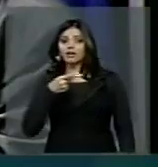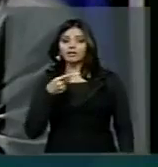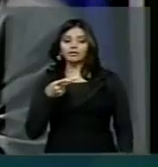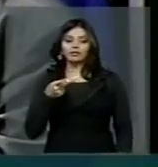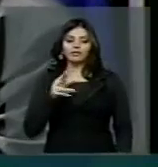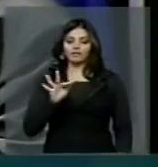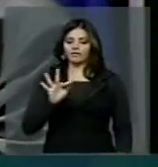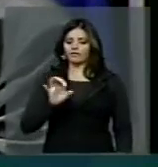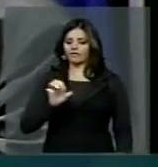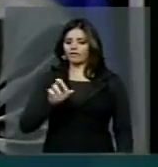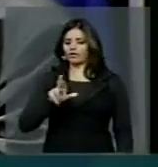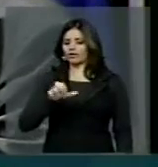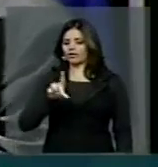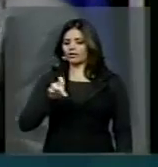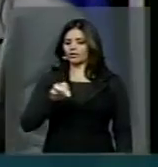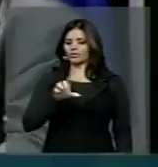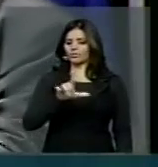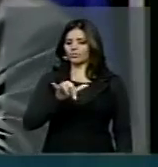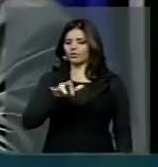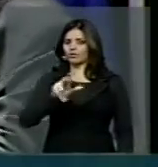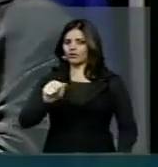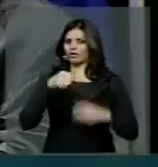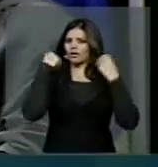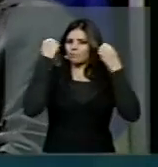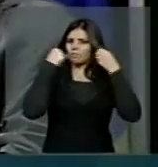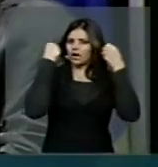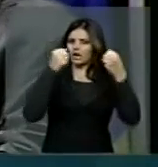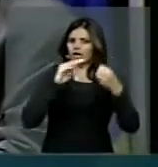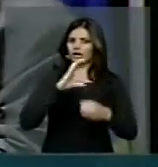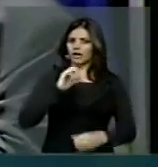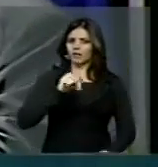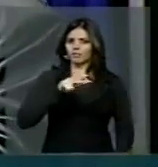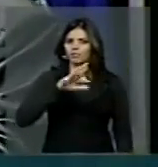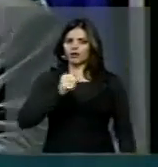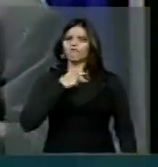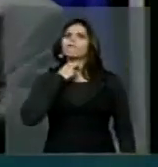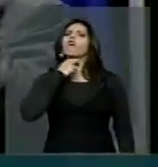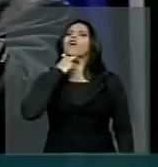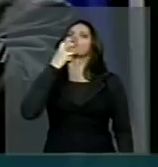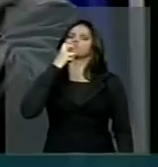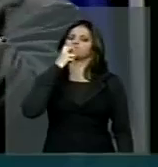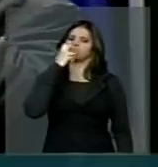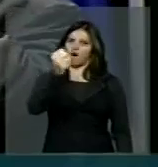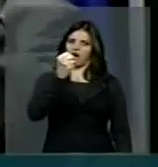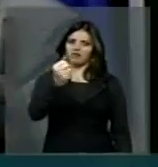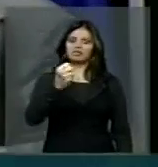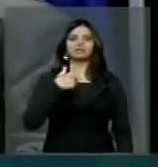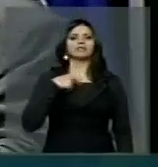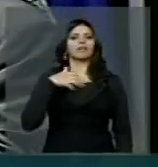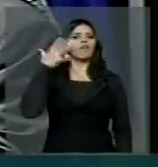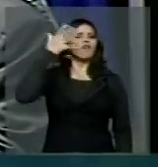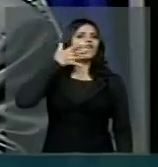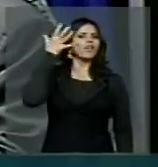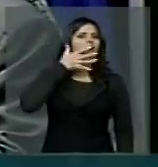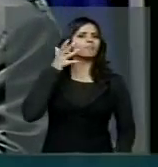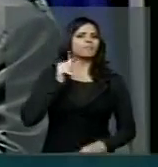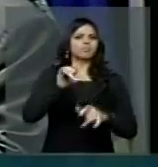de Fernando Lira nas campanhas, com seu vozeirão, grande orador de